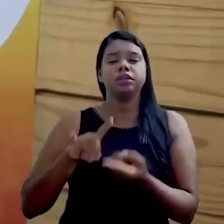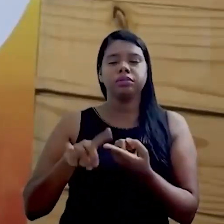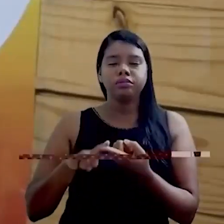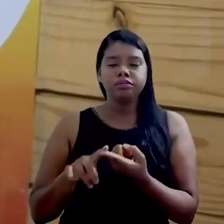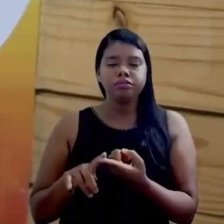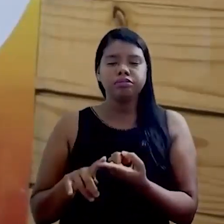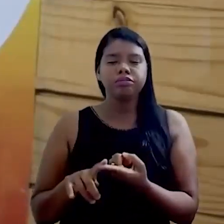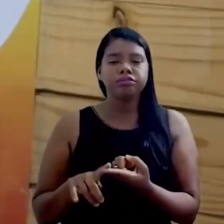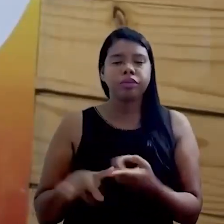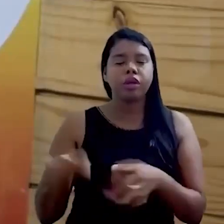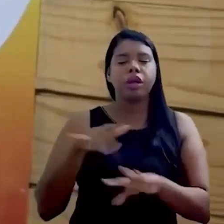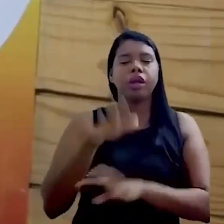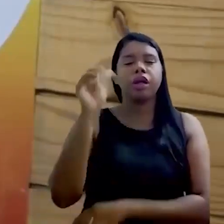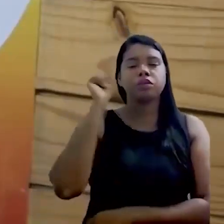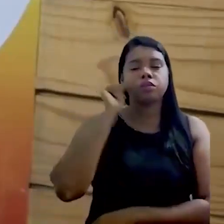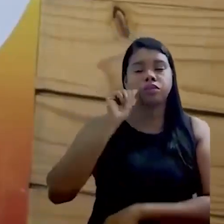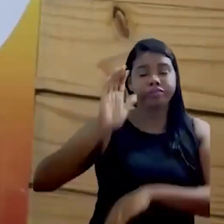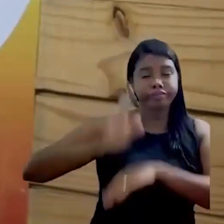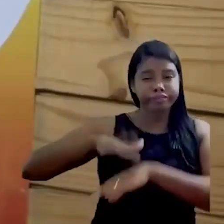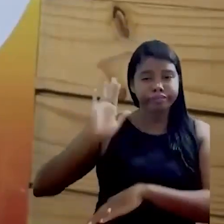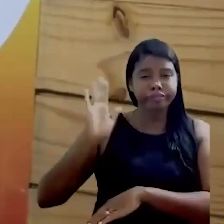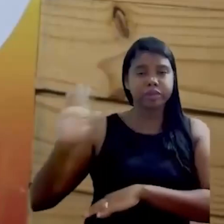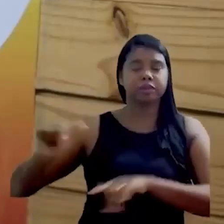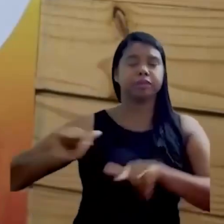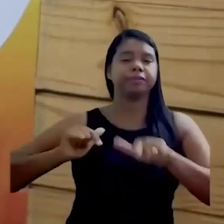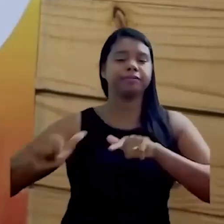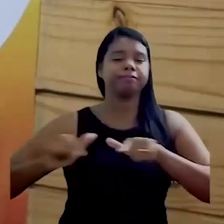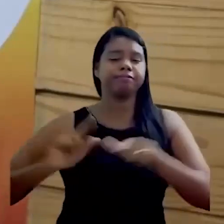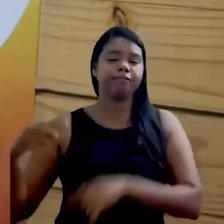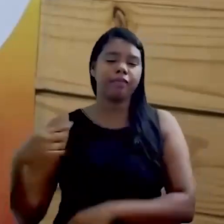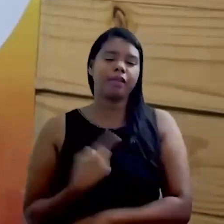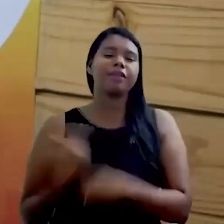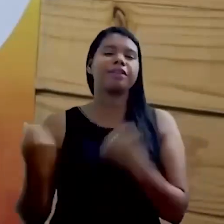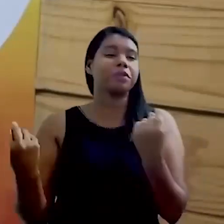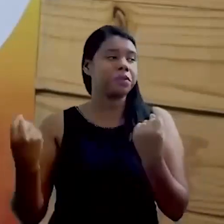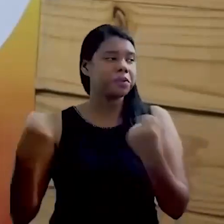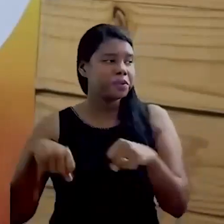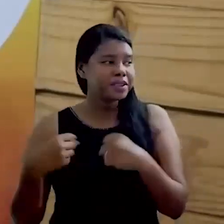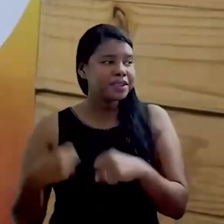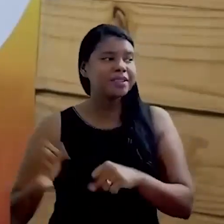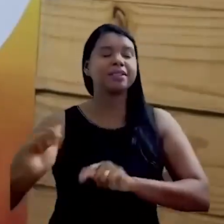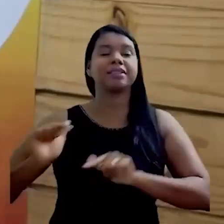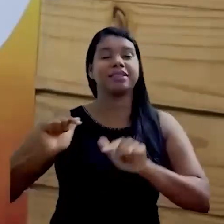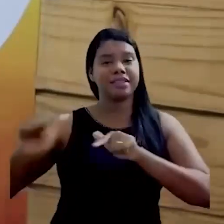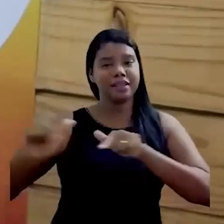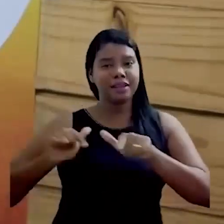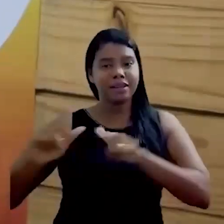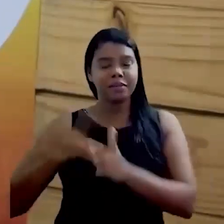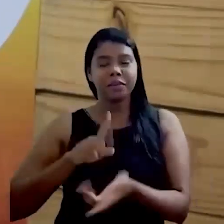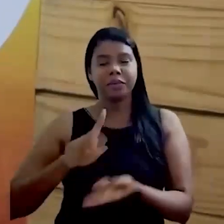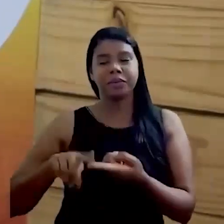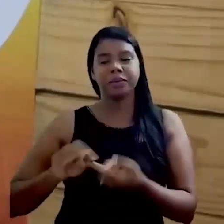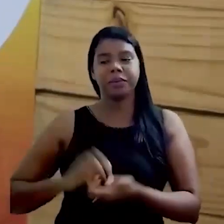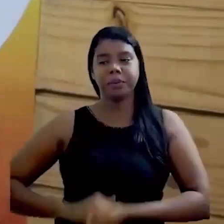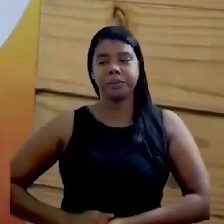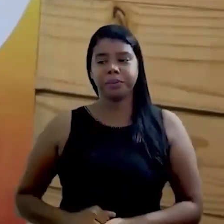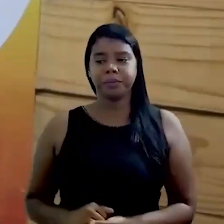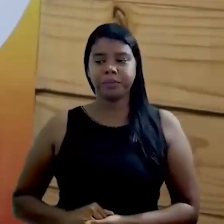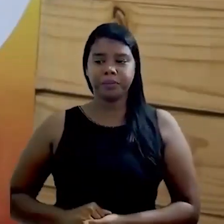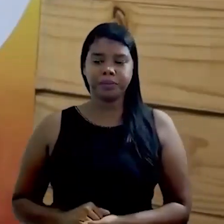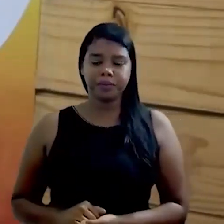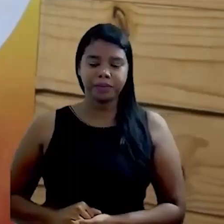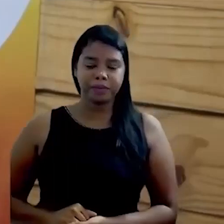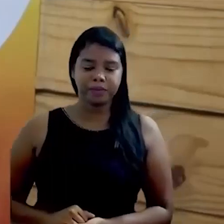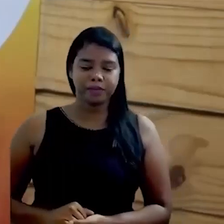Então, as mulheres, elas estão cada vez mais no mercado de trabalho e a gente precisa trabalhar, Exatamente. Né? E, então, a